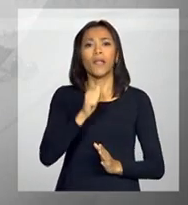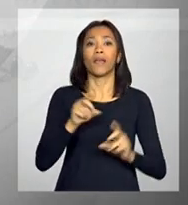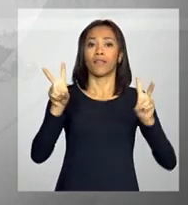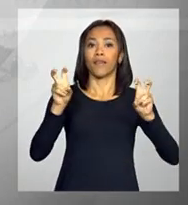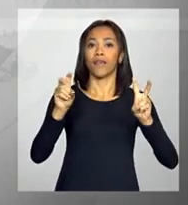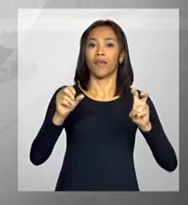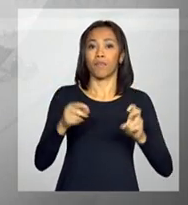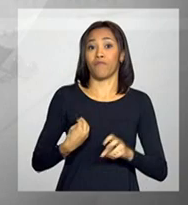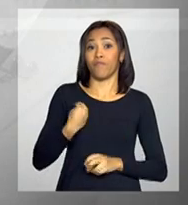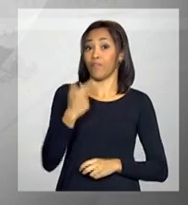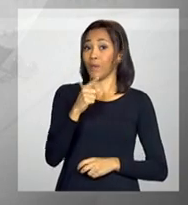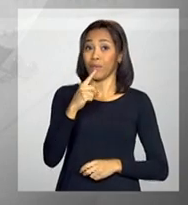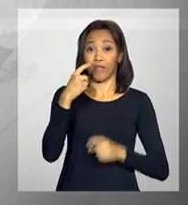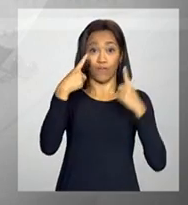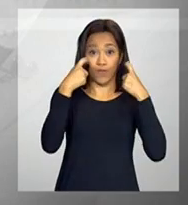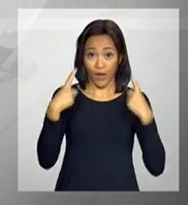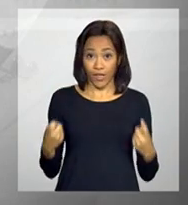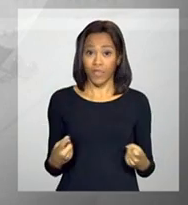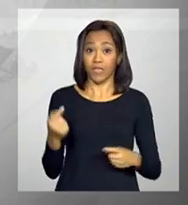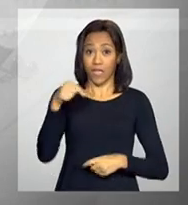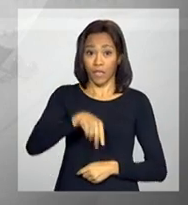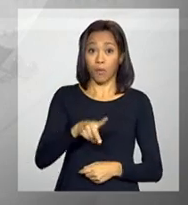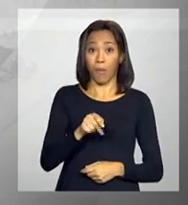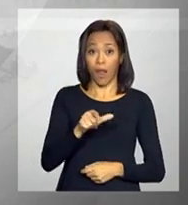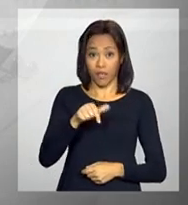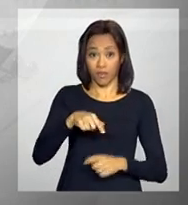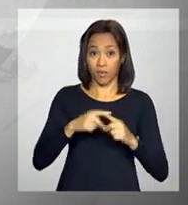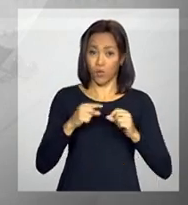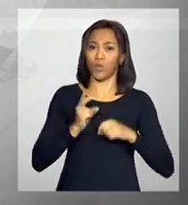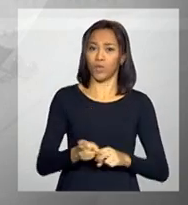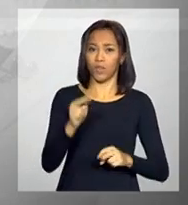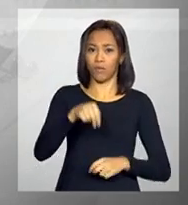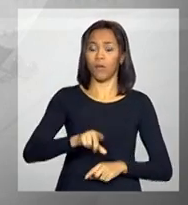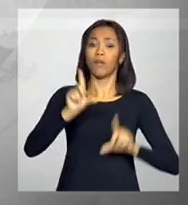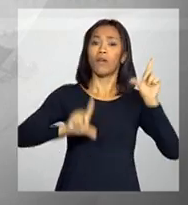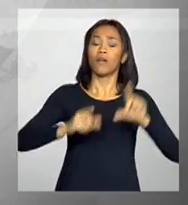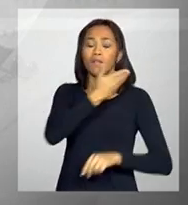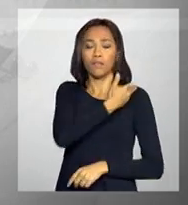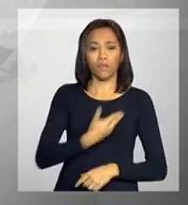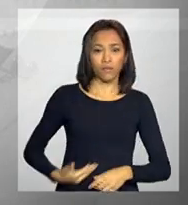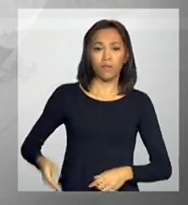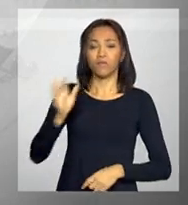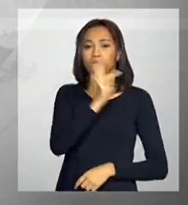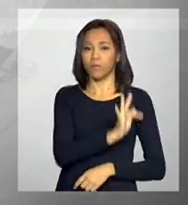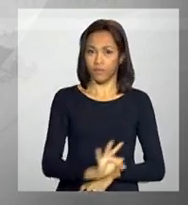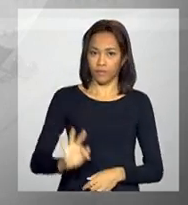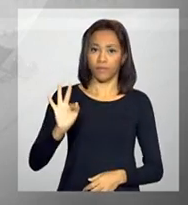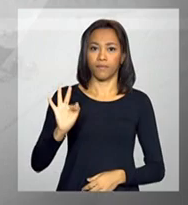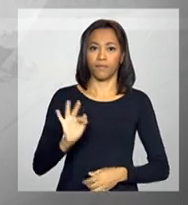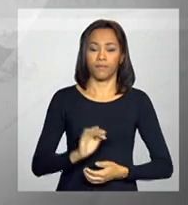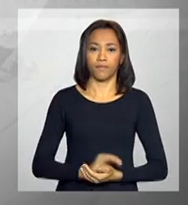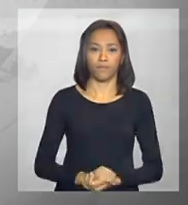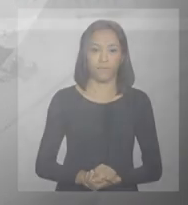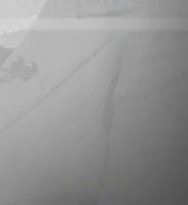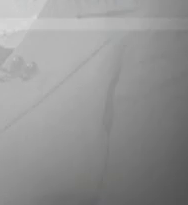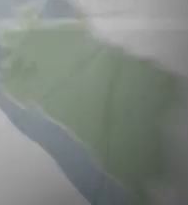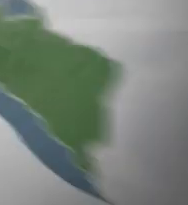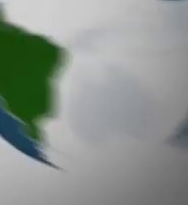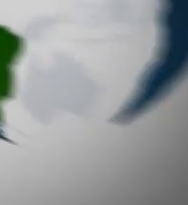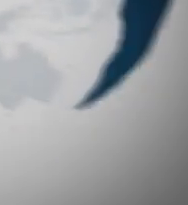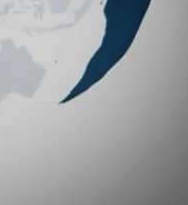Viver Sem Violência, direto do Palácio do Planalto, em Brasília. Continue com a gente na NBR, a TV do Governo Federal.